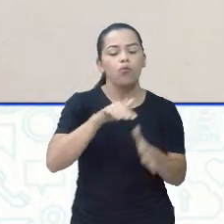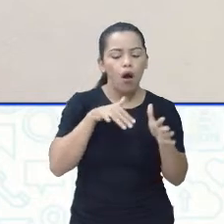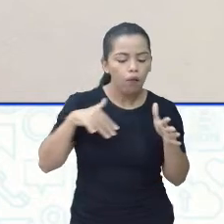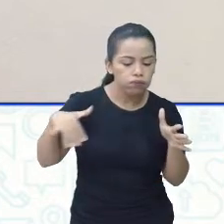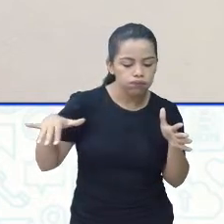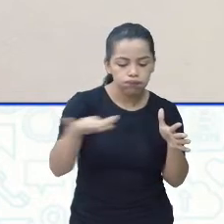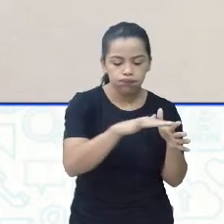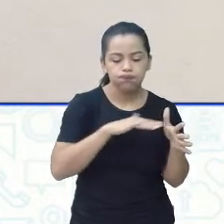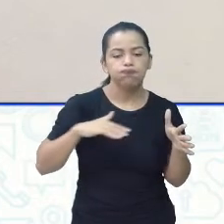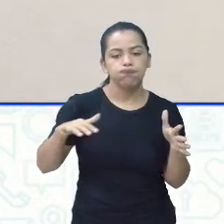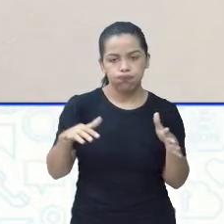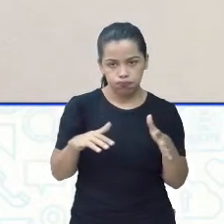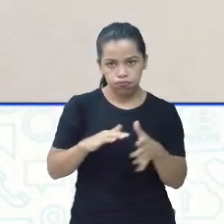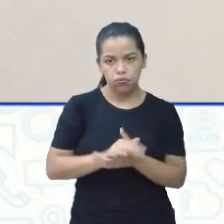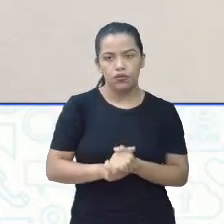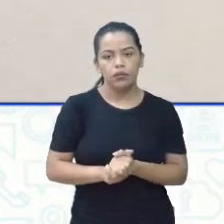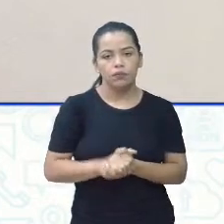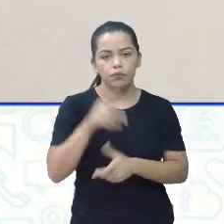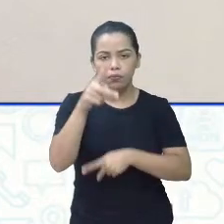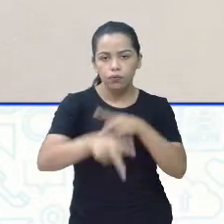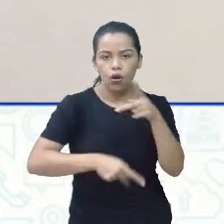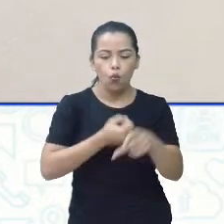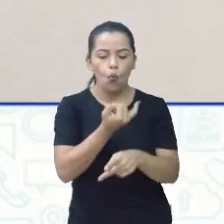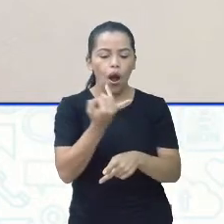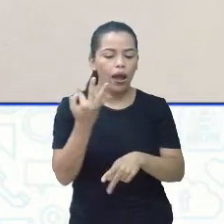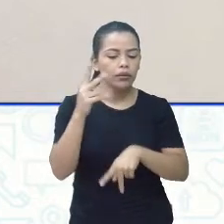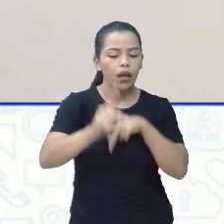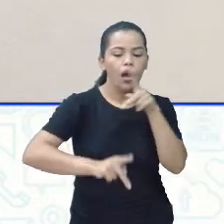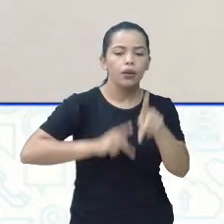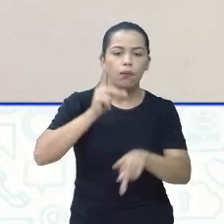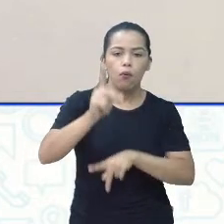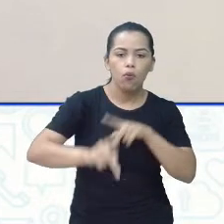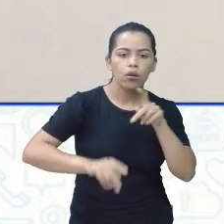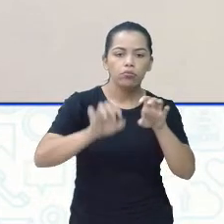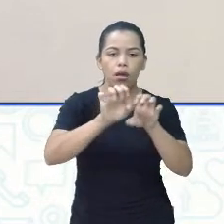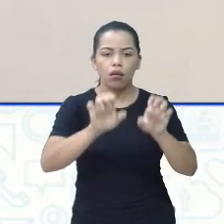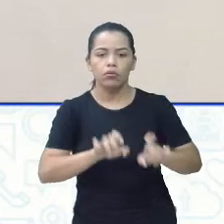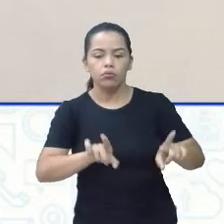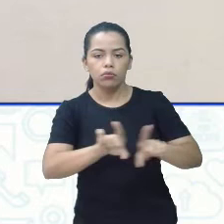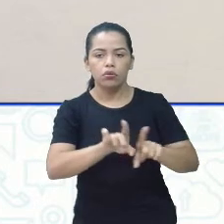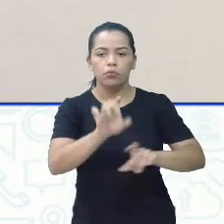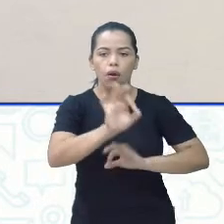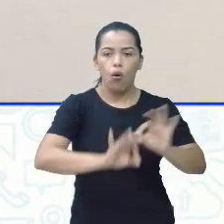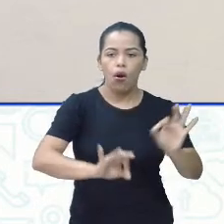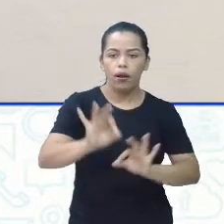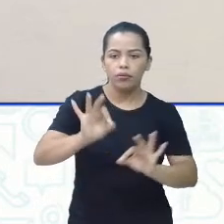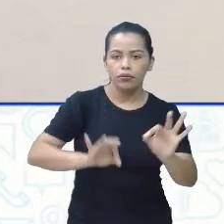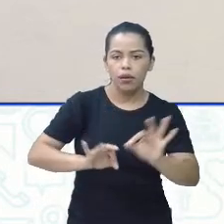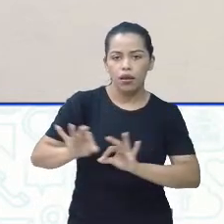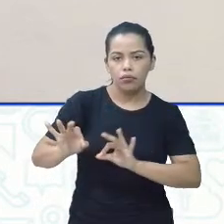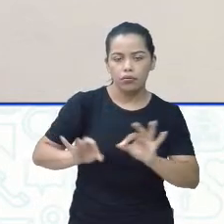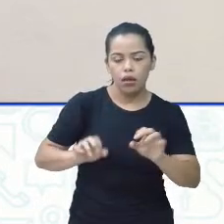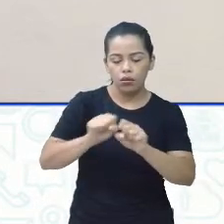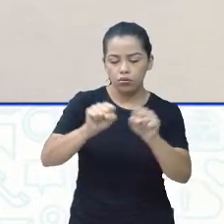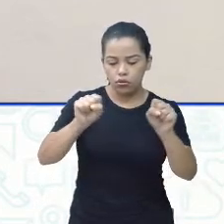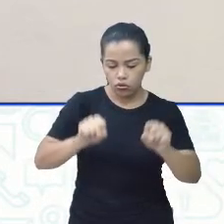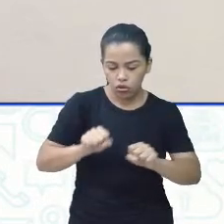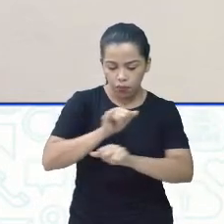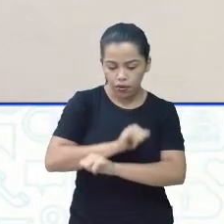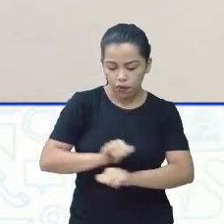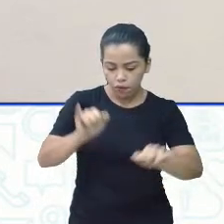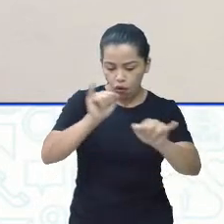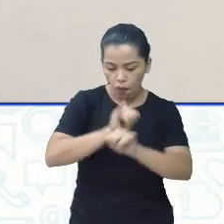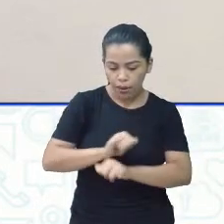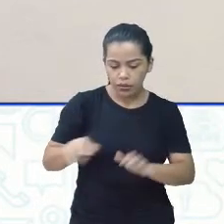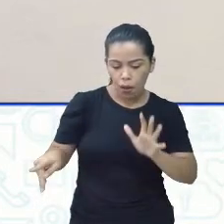terreno, etc. População, estrutura o sistema de informações ambientais. Então, o